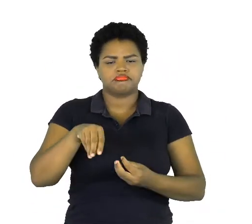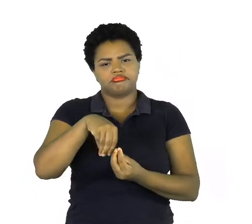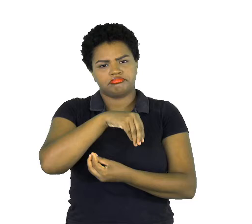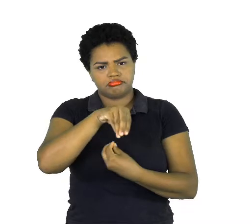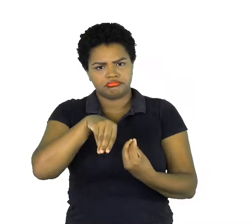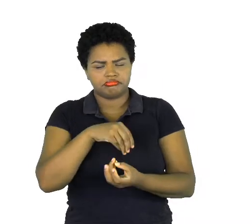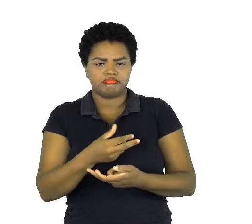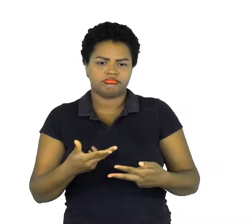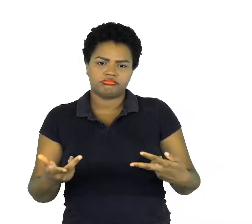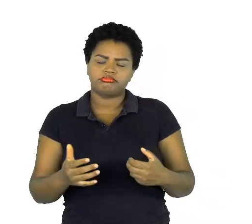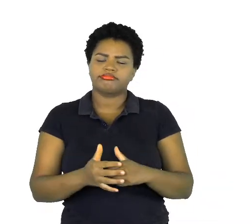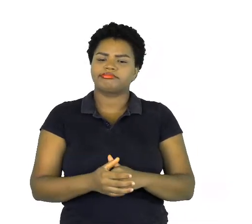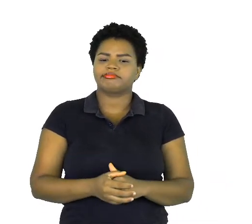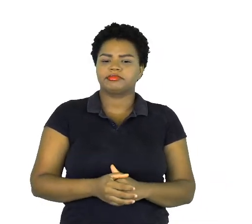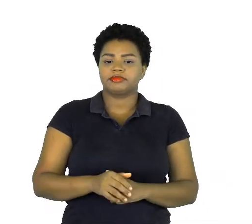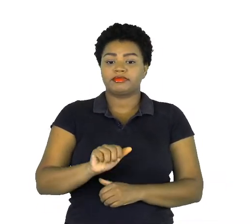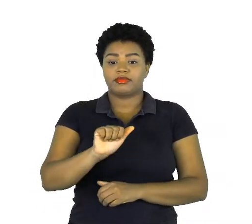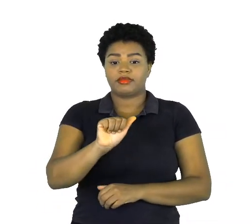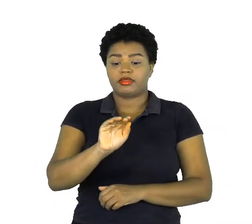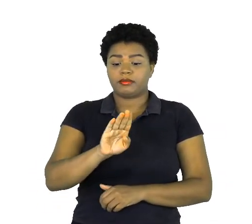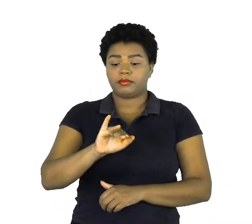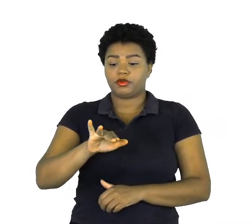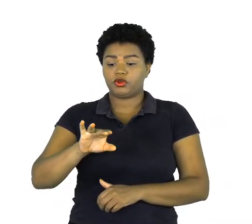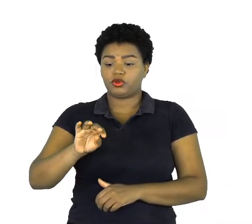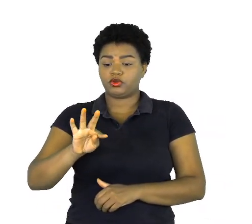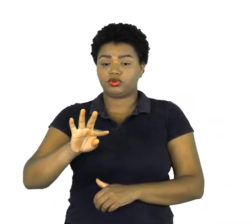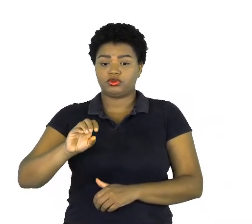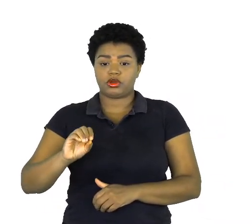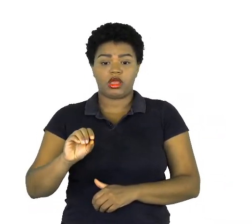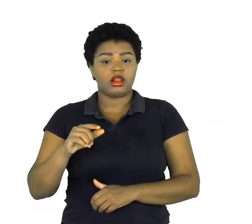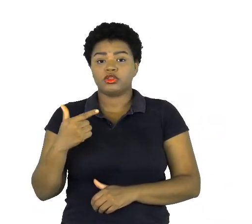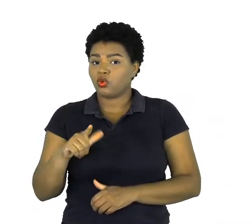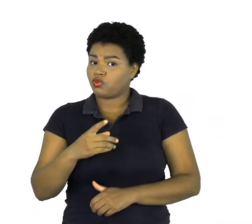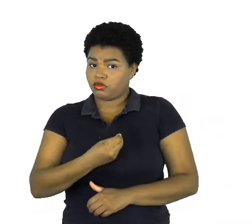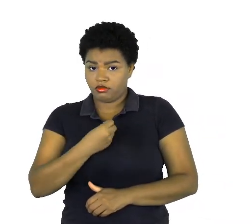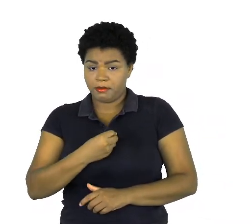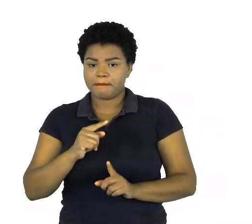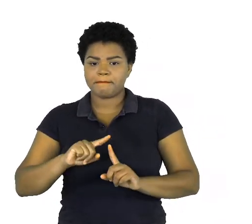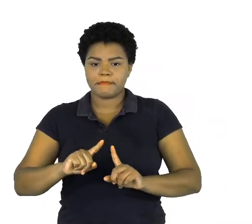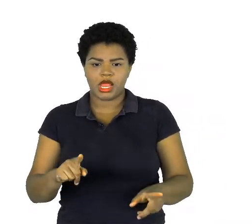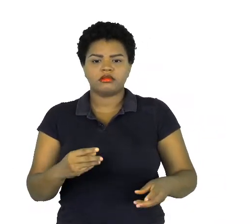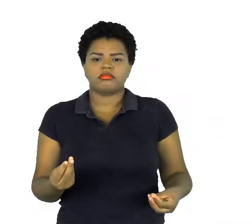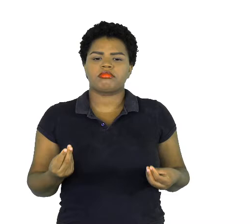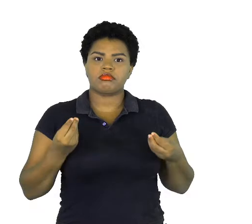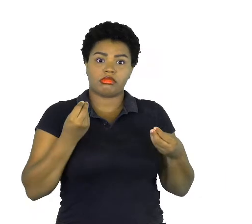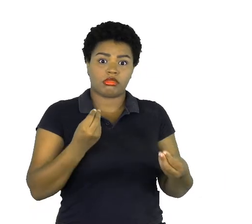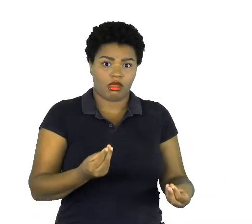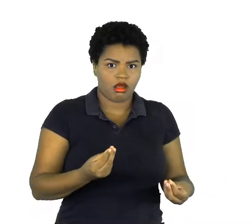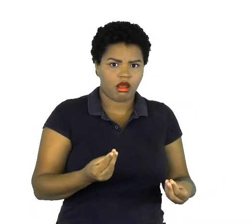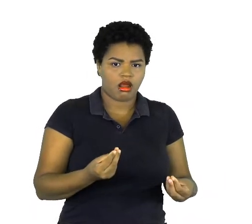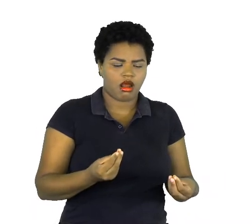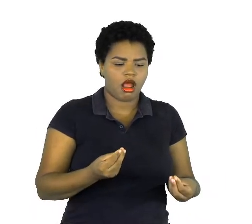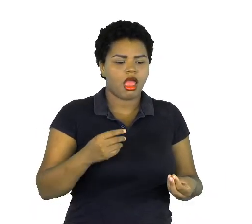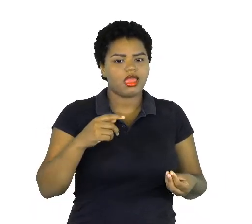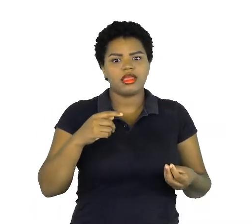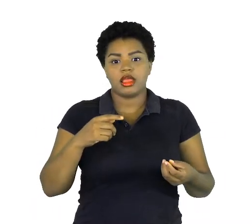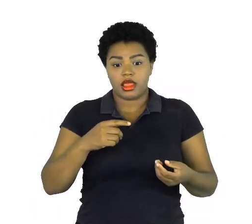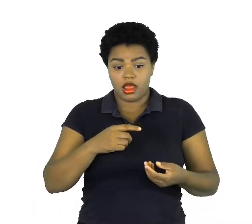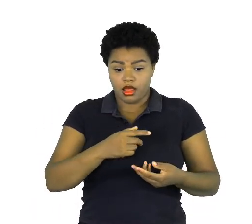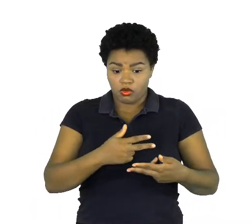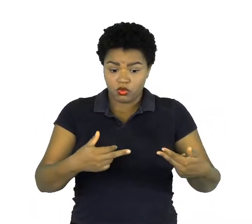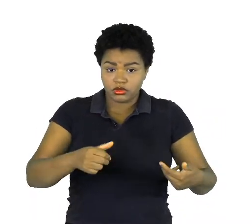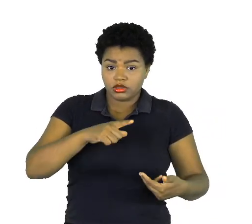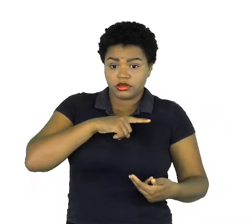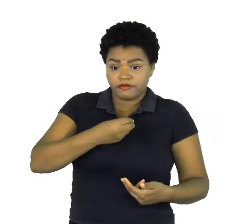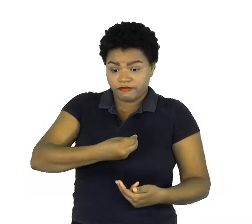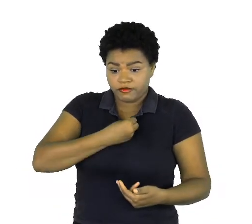eles, obviamente, não têm vida, dão vida, não tem vida, eles dão vida. E é necessário, para quem tem vida, receber